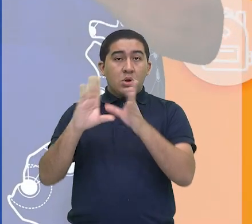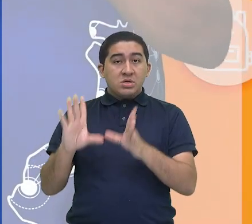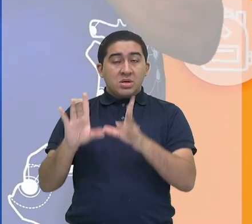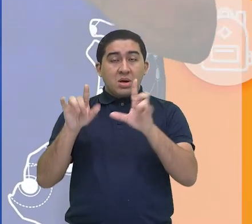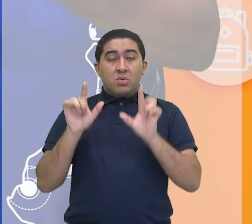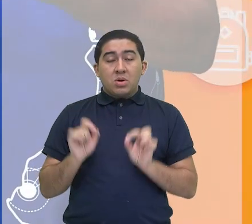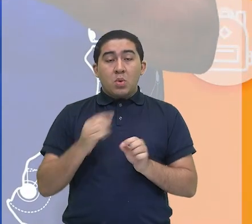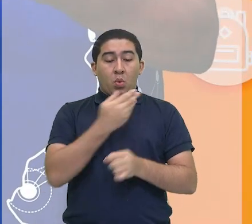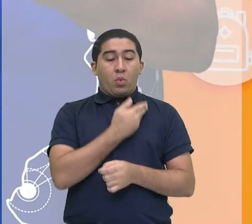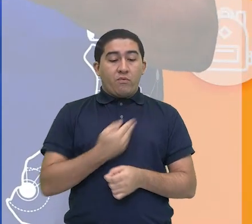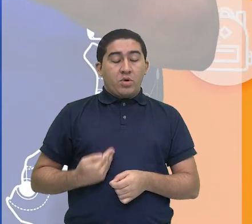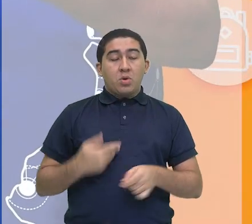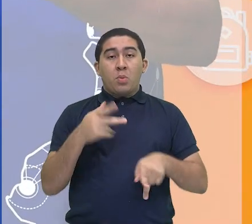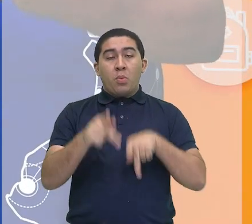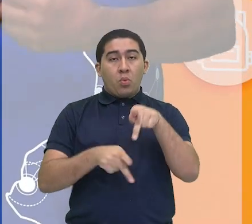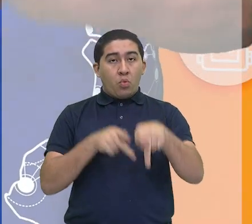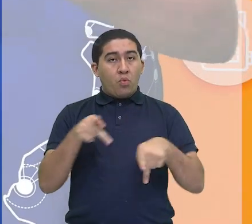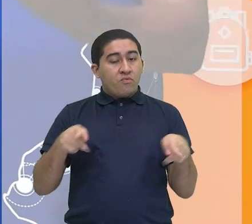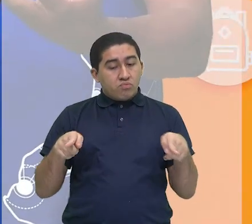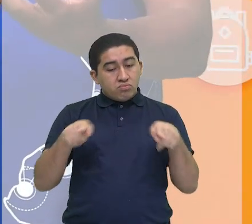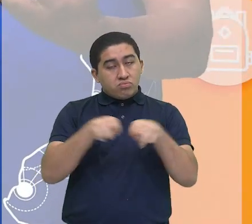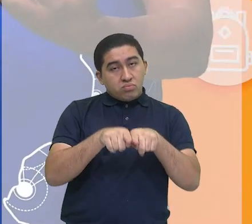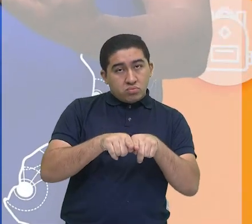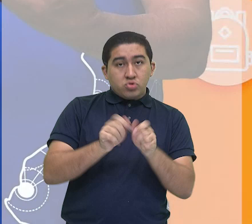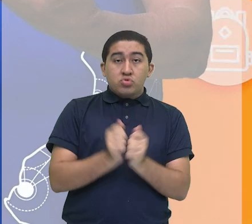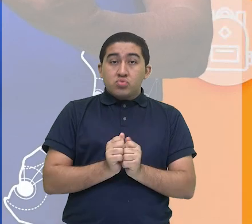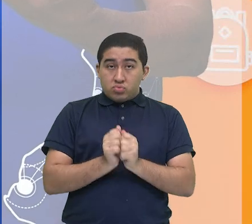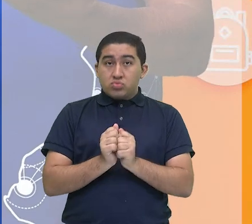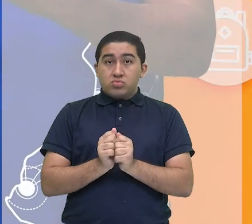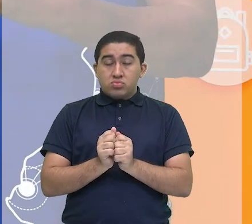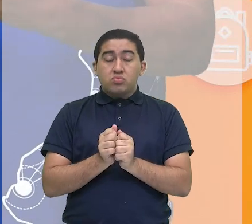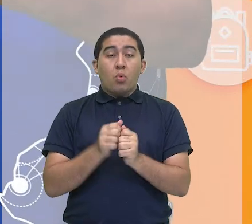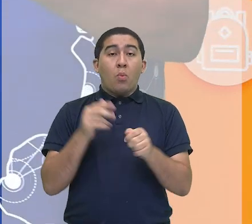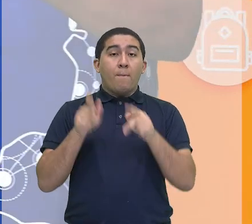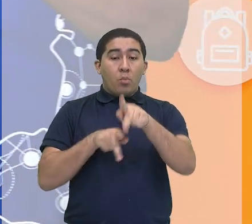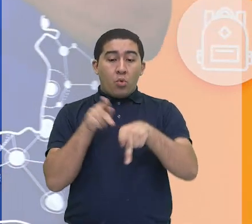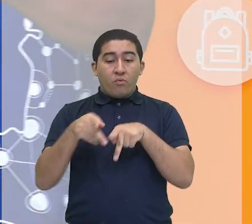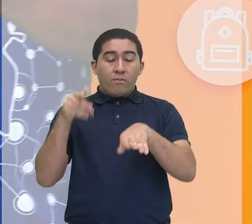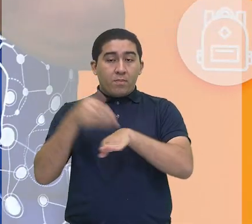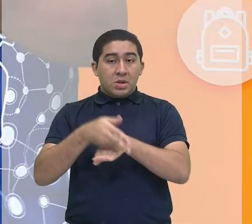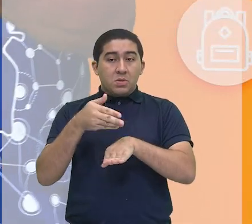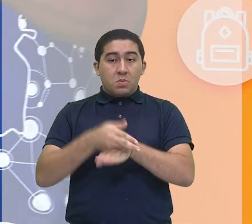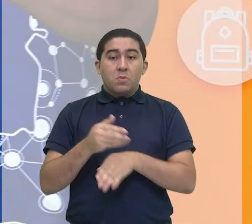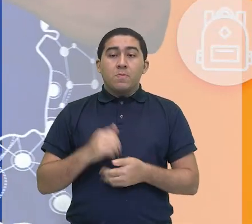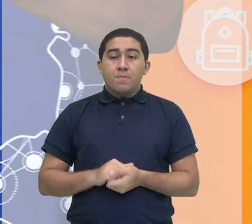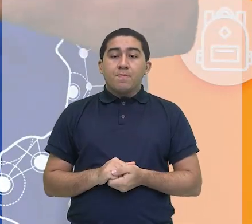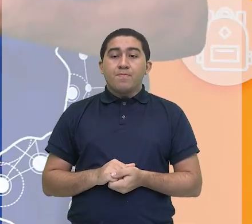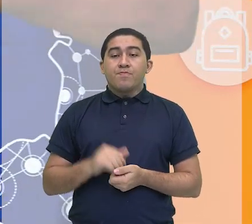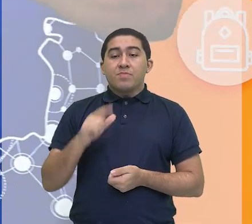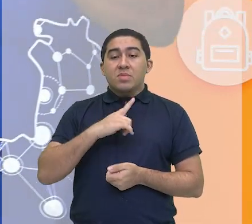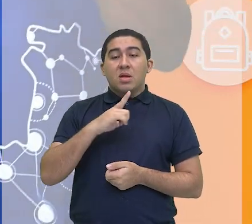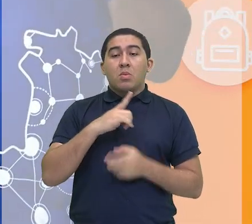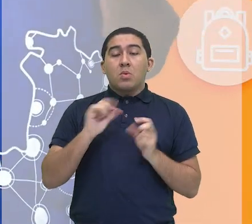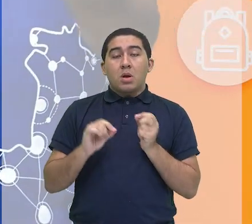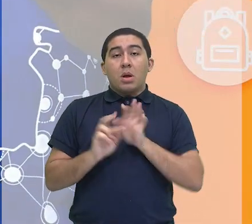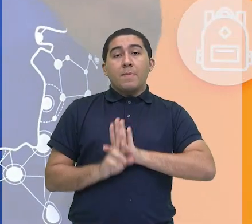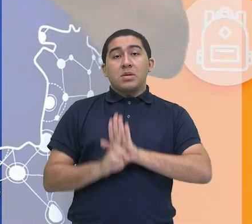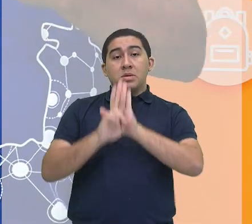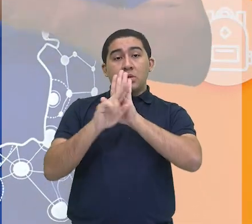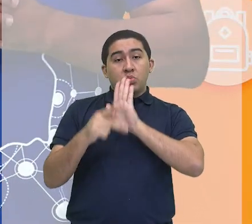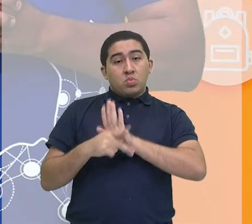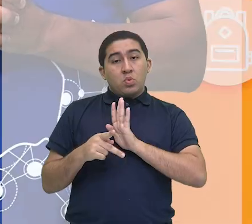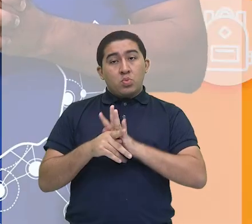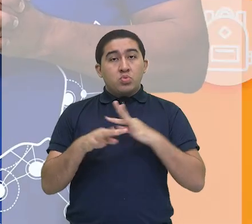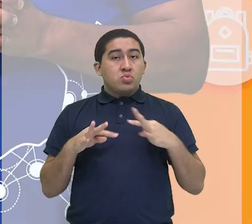o governo do povo, né, onde o povo participa. Então, nós temos representantes, né, nos poderes,